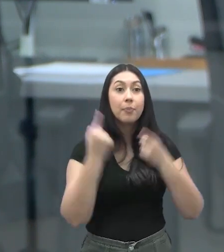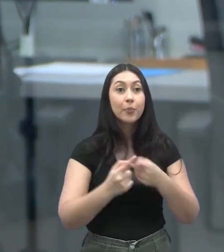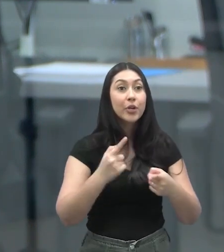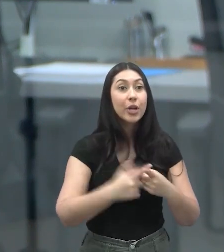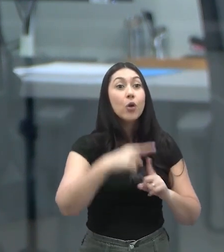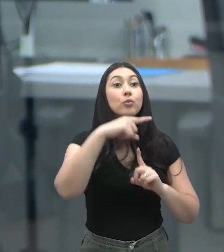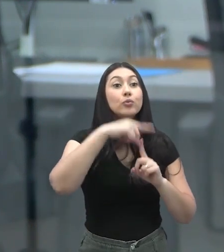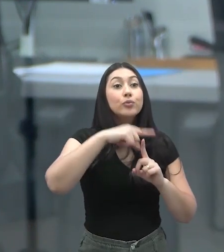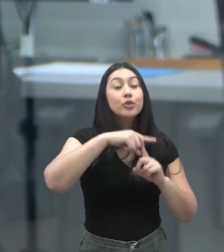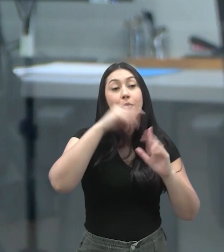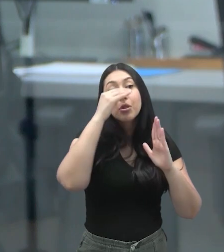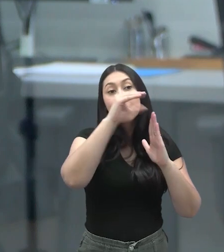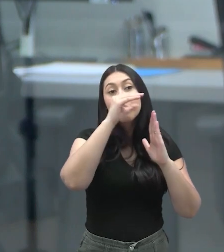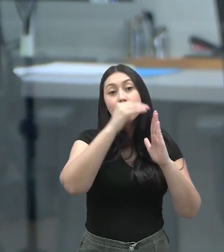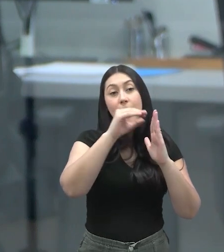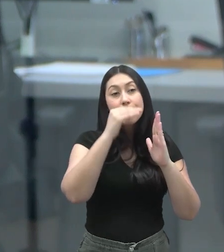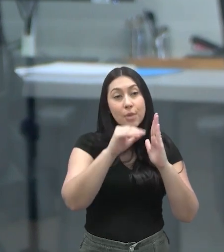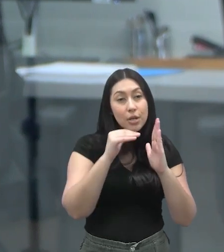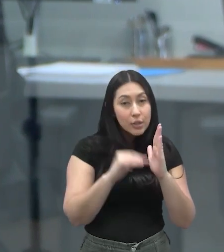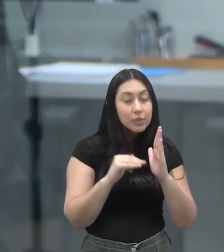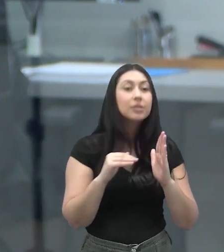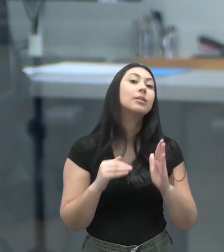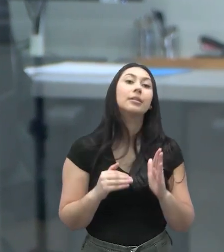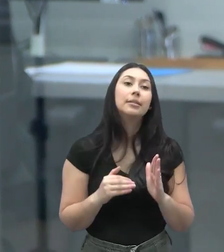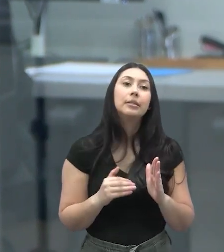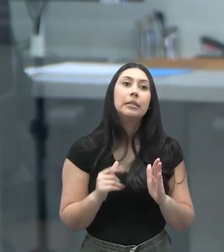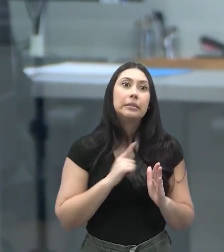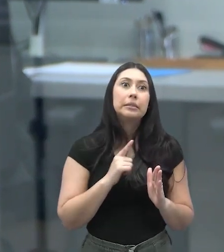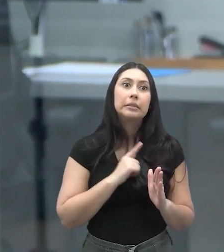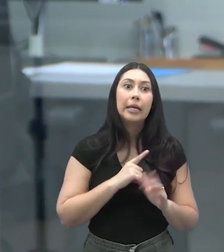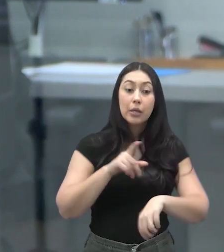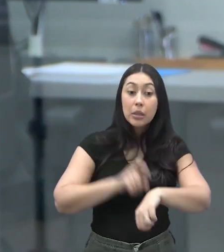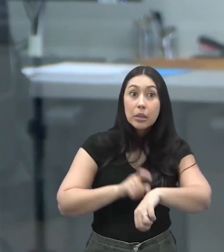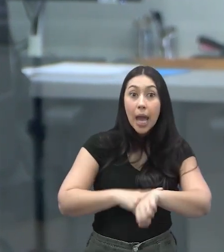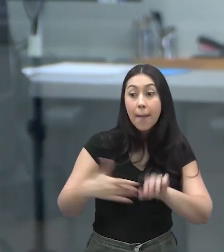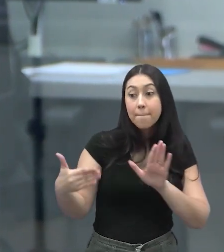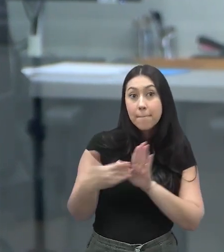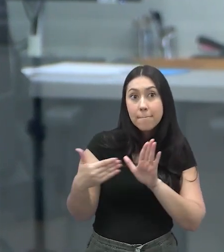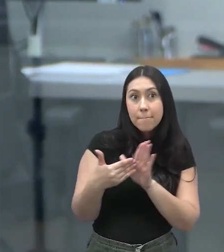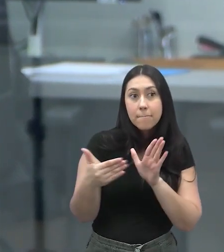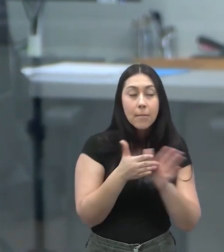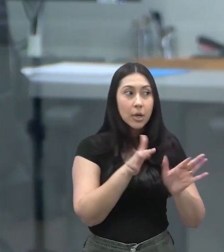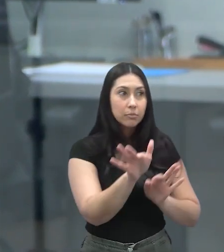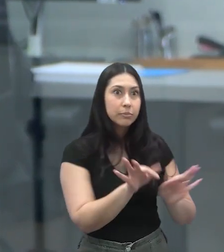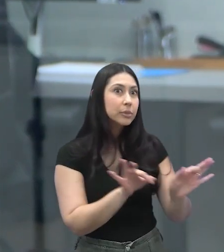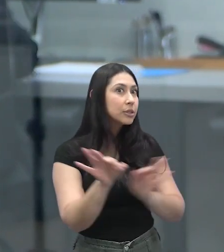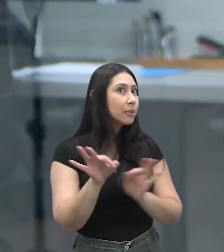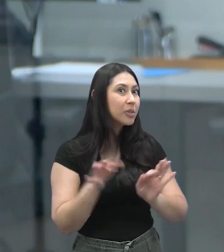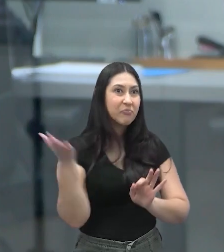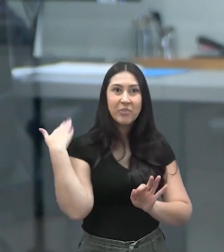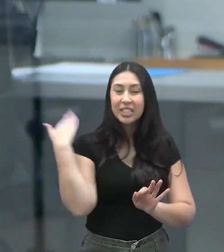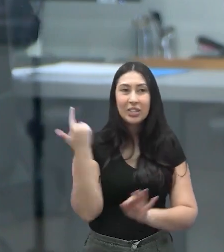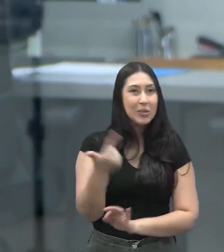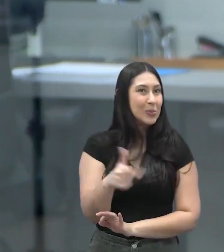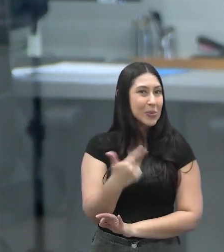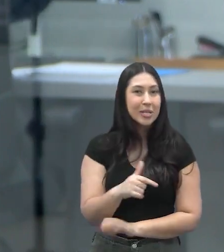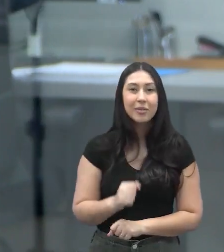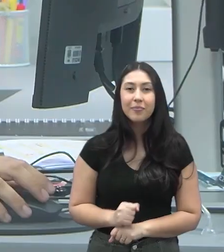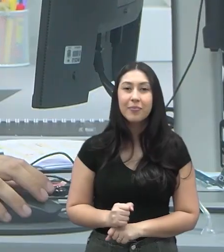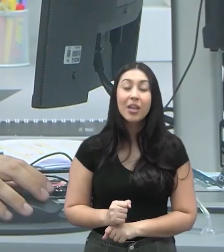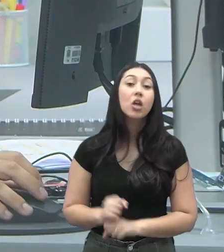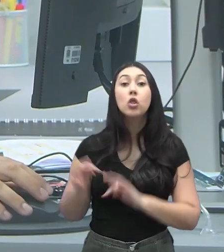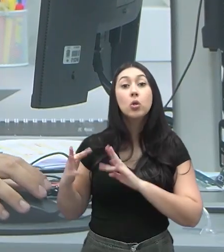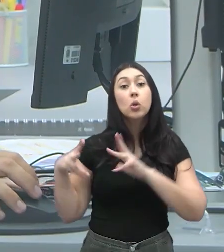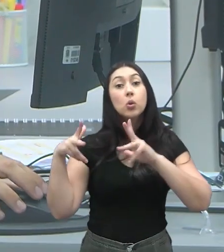por conta do tipo de conteúdo que a gente cria, a gente fazer as coisas com demanda, com tempo, com planejamento, que era coisa que eu não tinha no